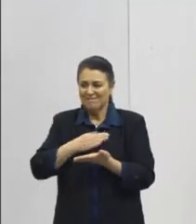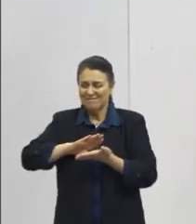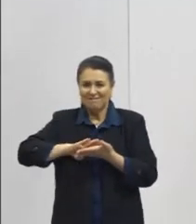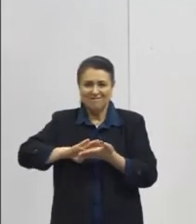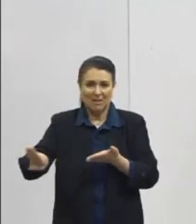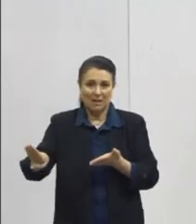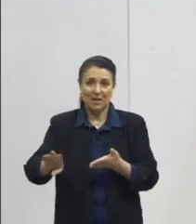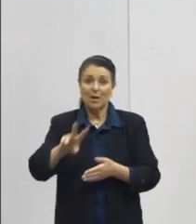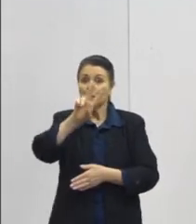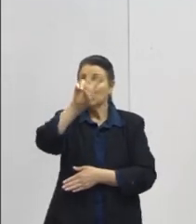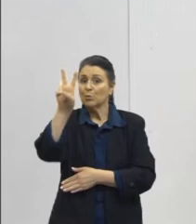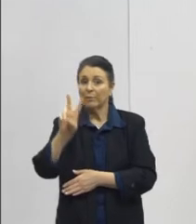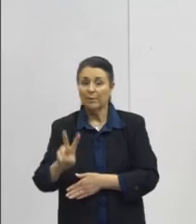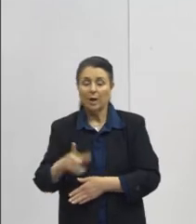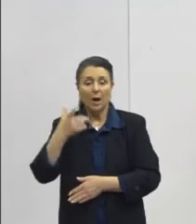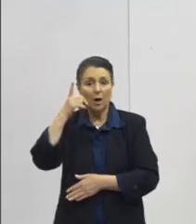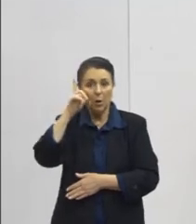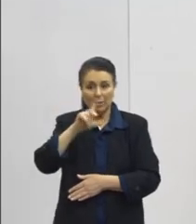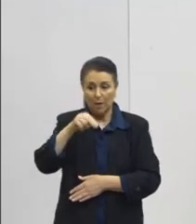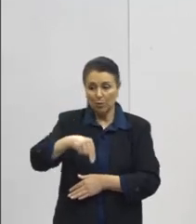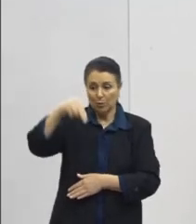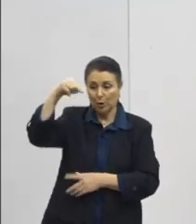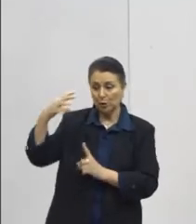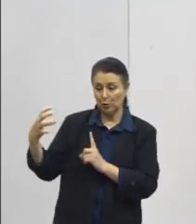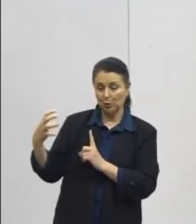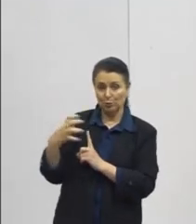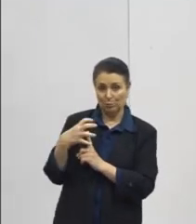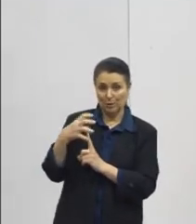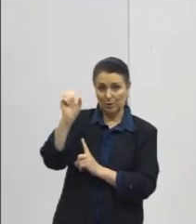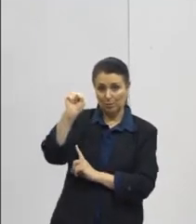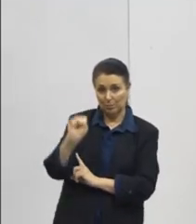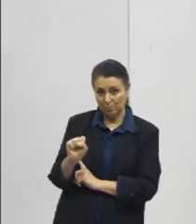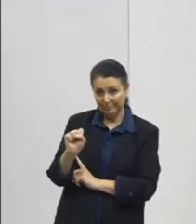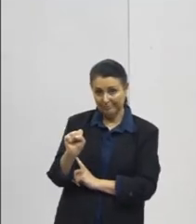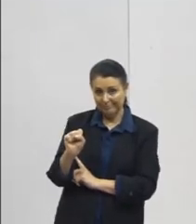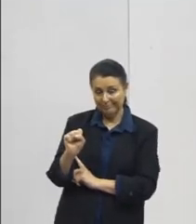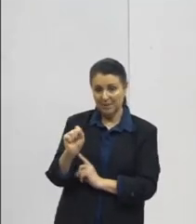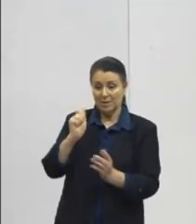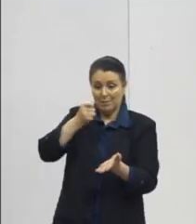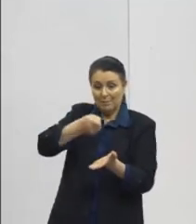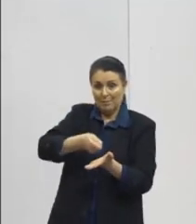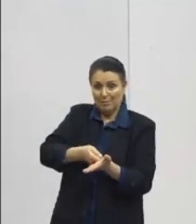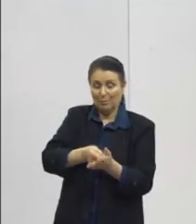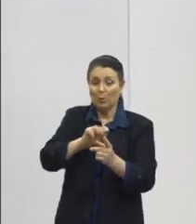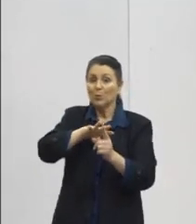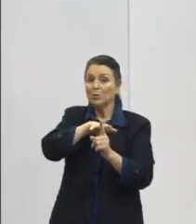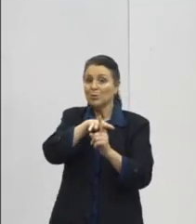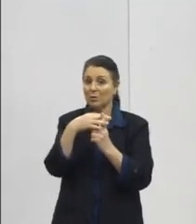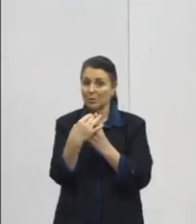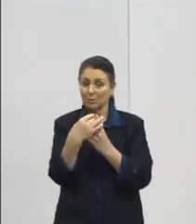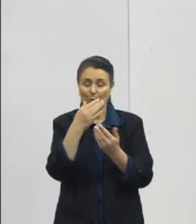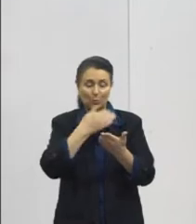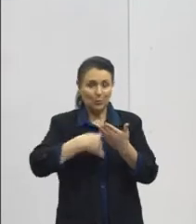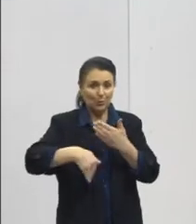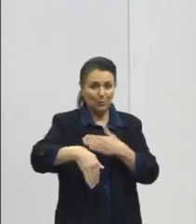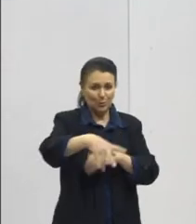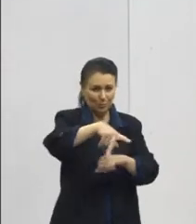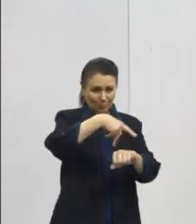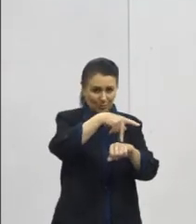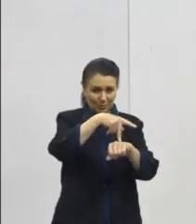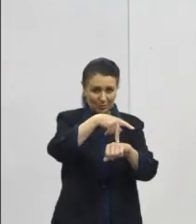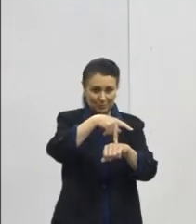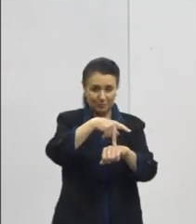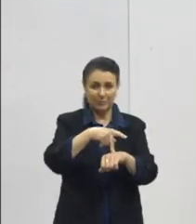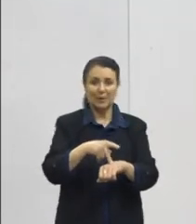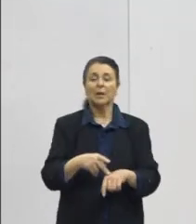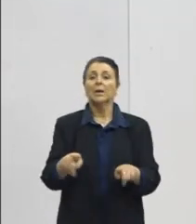Vietnã consegue né o norte domina o sul e impõe o socialismo em todo o país a